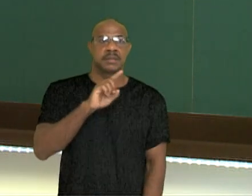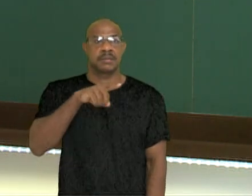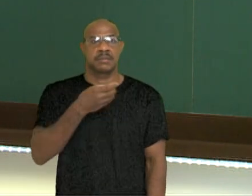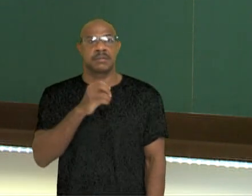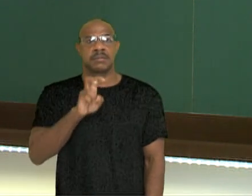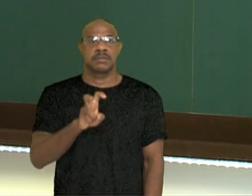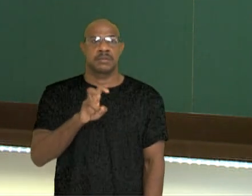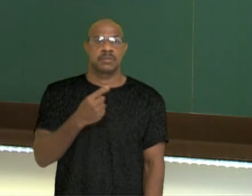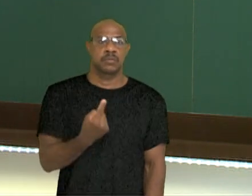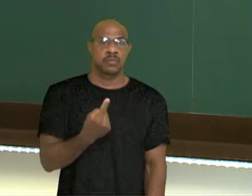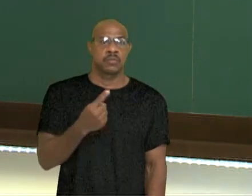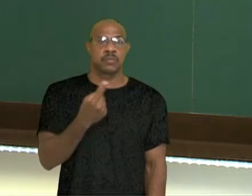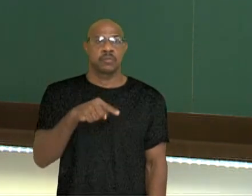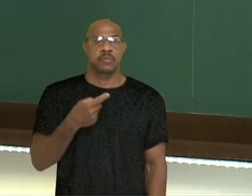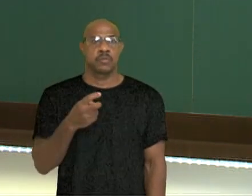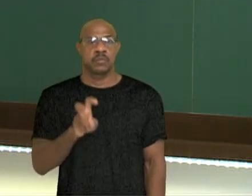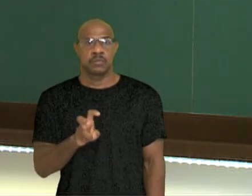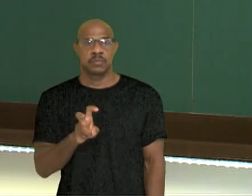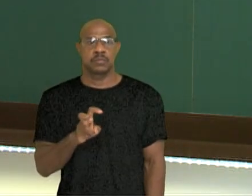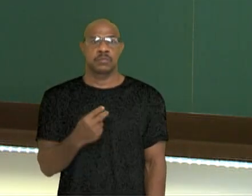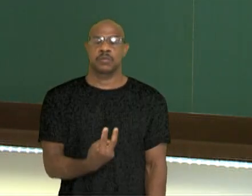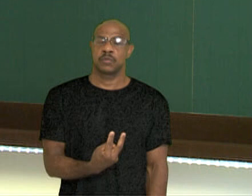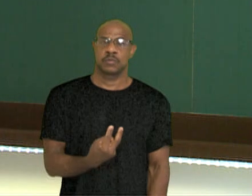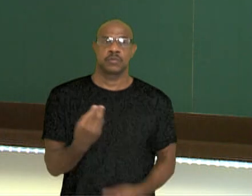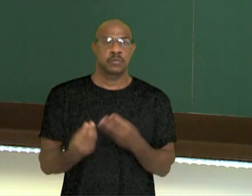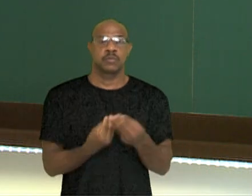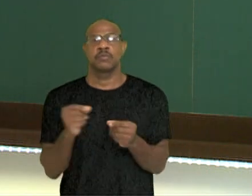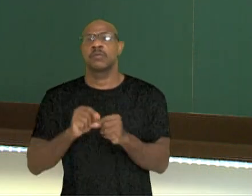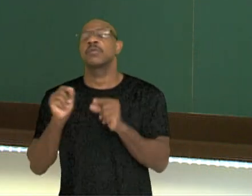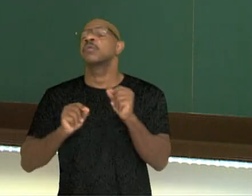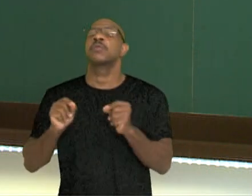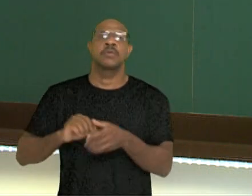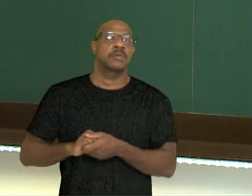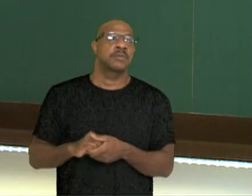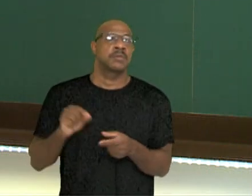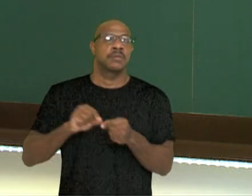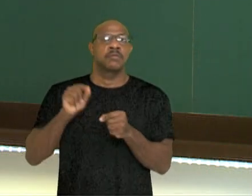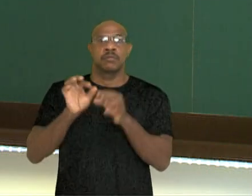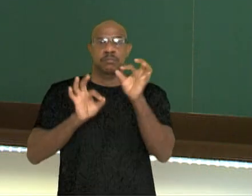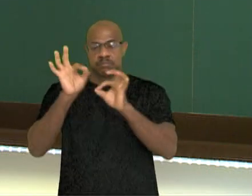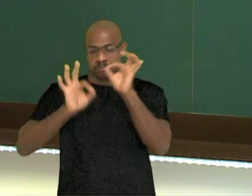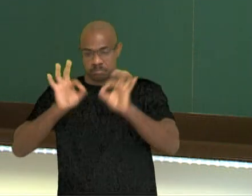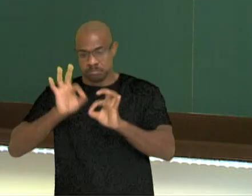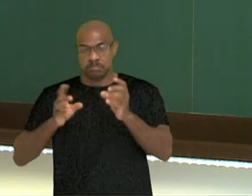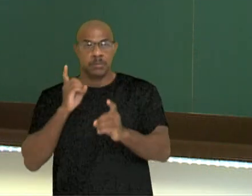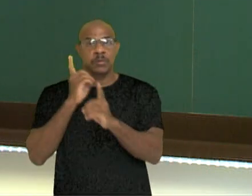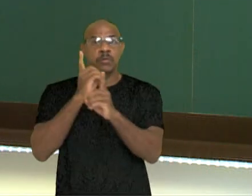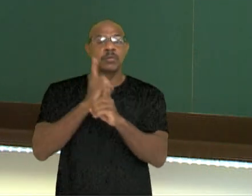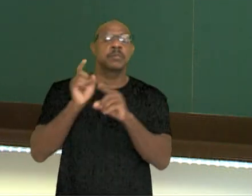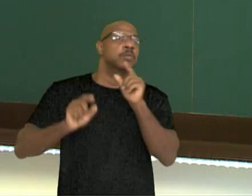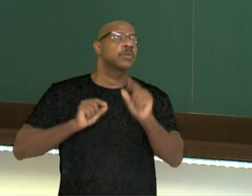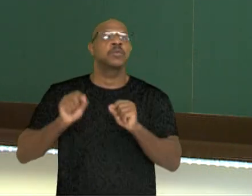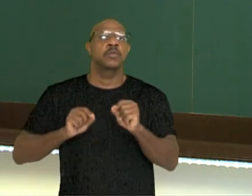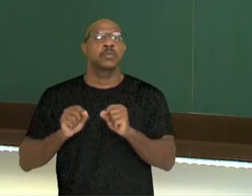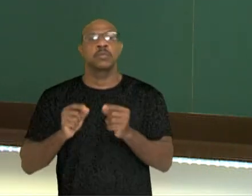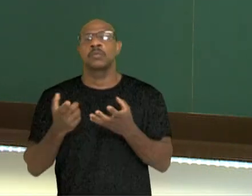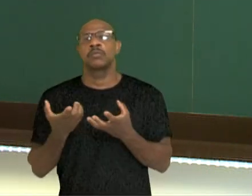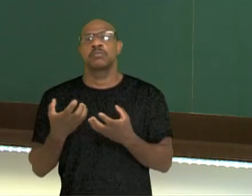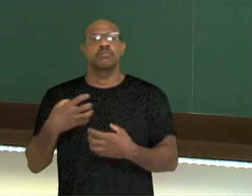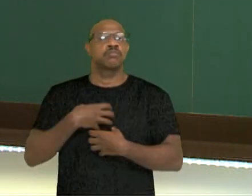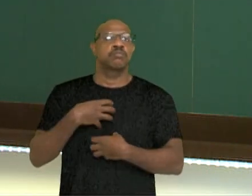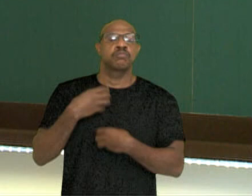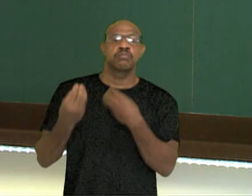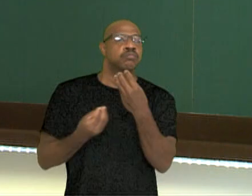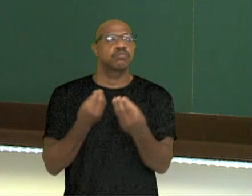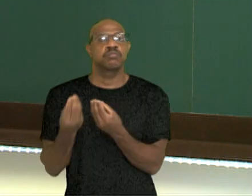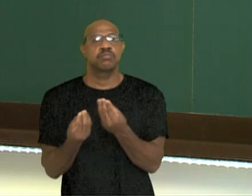para 1, para 1,5, para 2. E agora, o que vocês vão fazer? Vocês vão construir um gráfico para a gente descobrir a posição, né? No